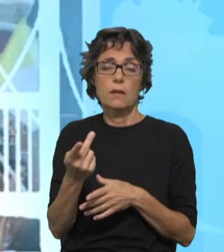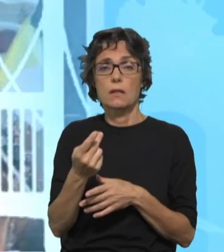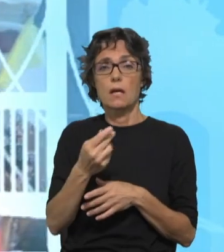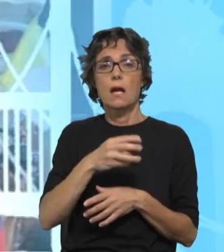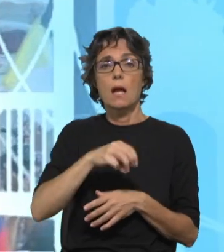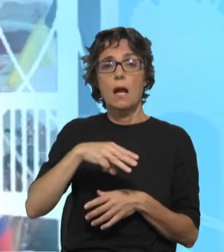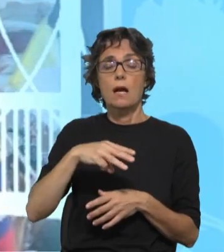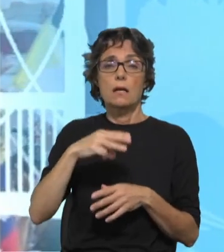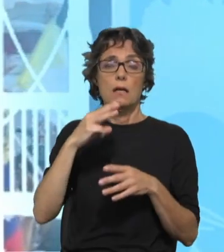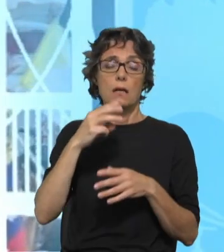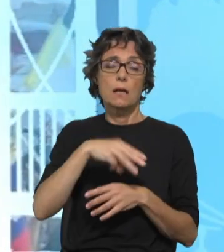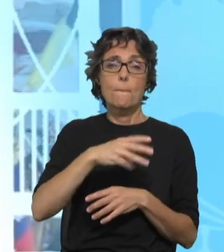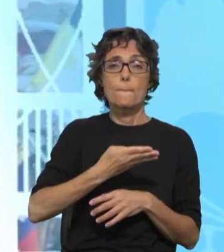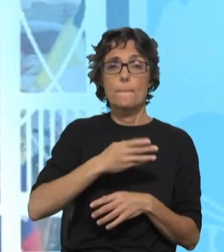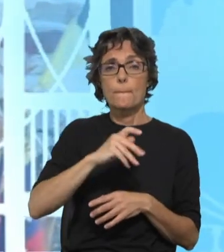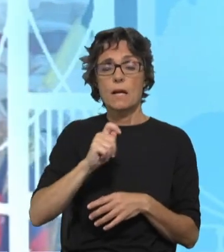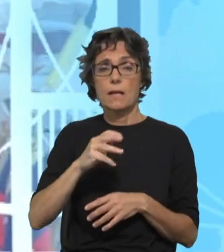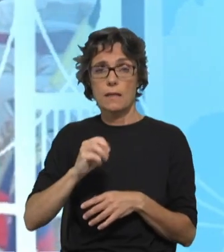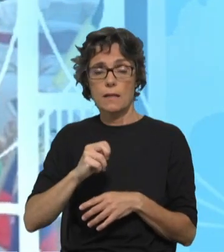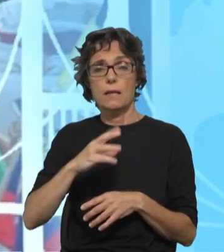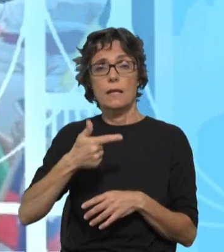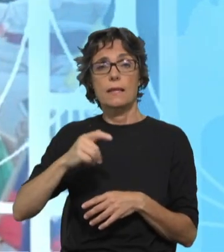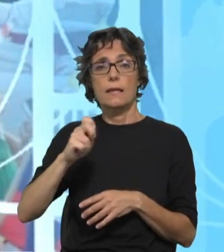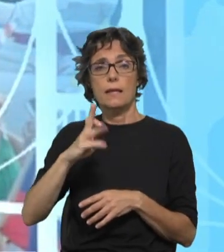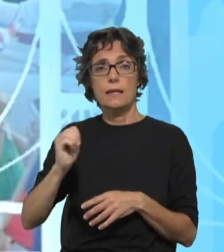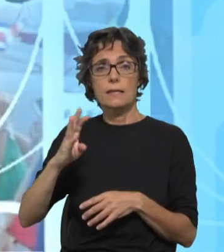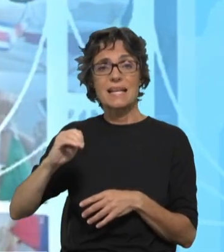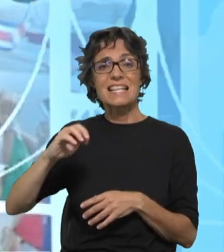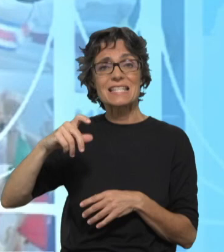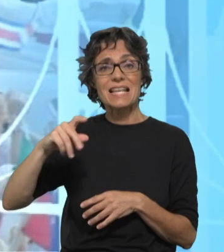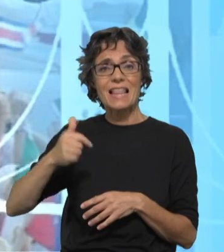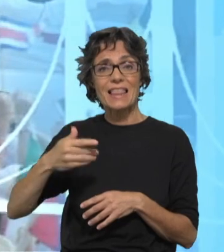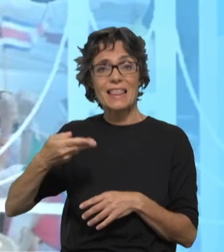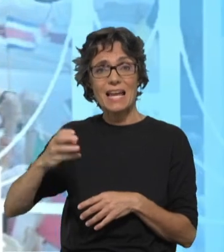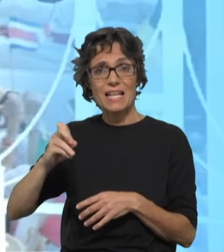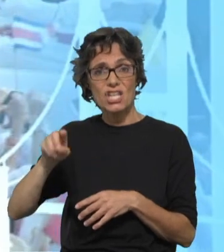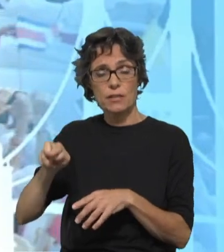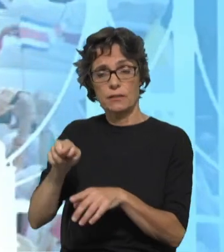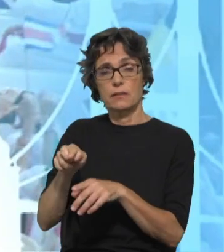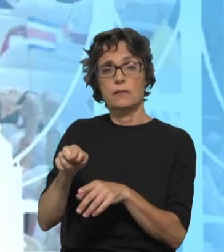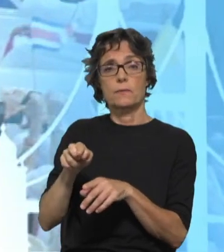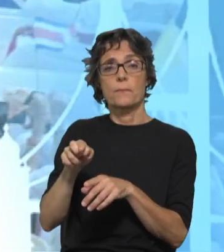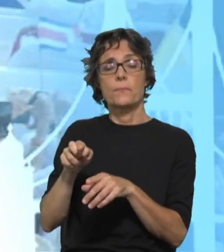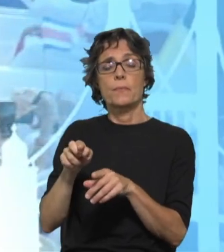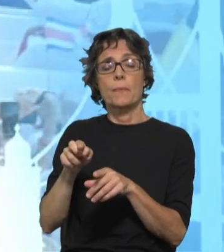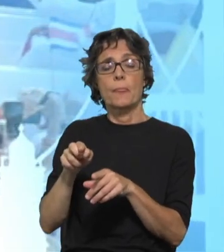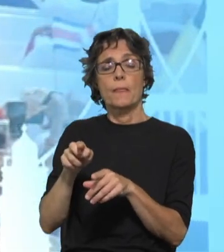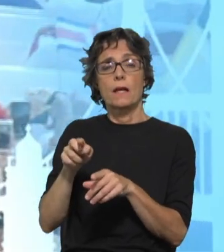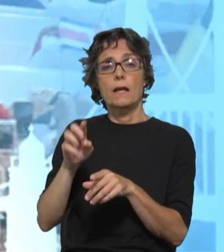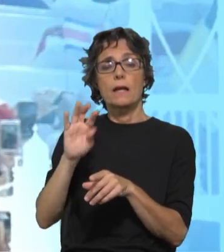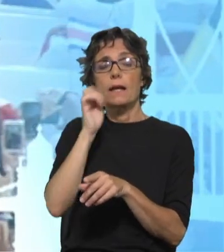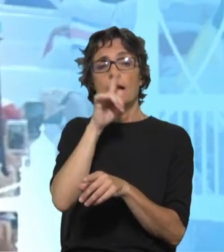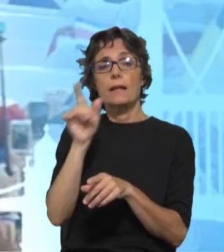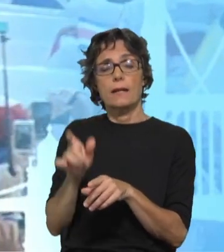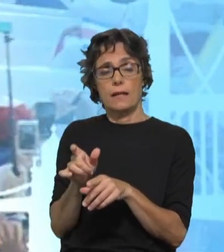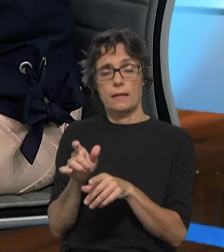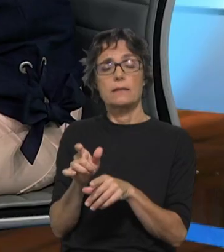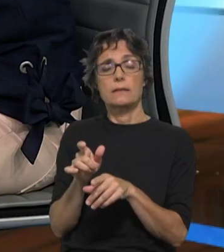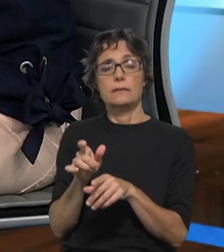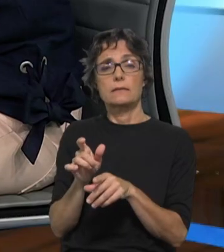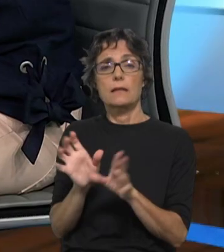né, sobre o seu percurso biográfico e sobre a congregação. E para quem está na congregação das Irmãs Dominicanas de Santa Catarina de